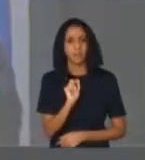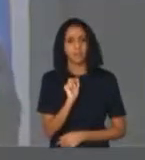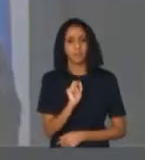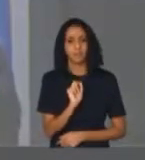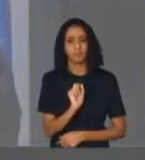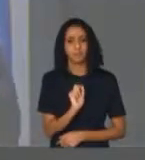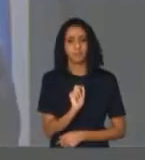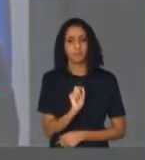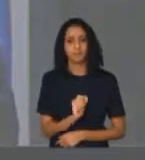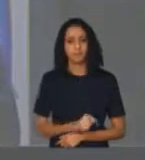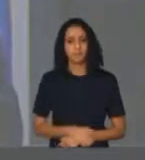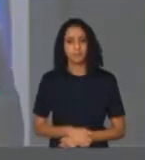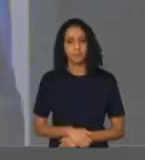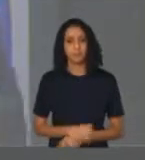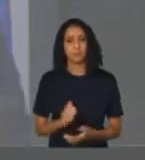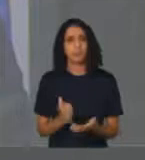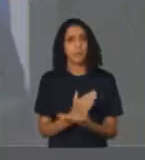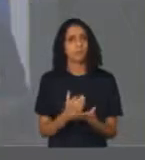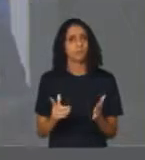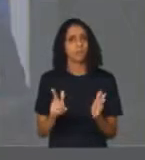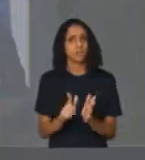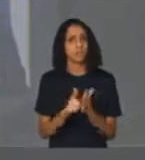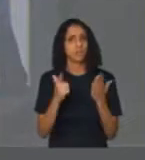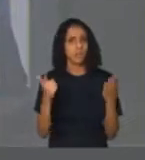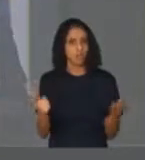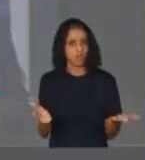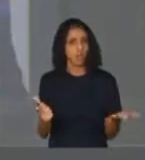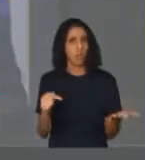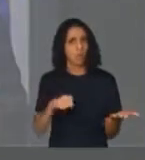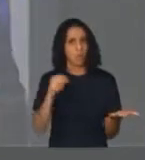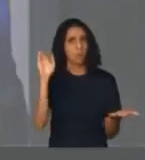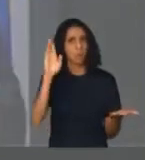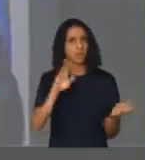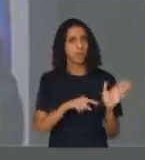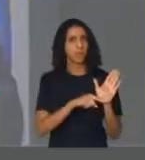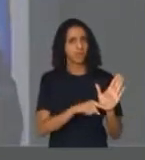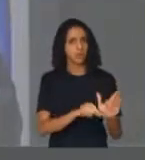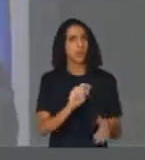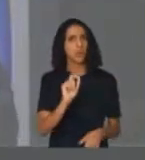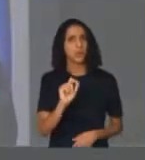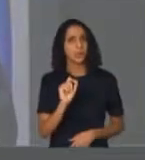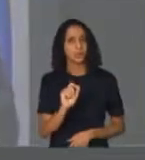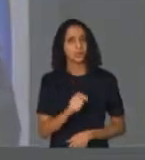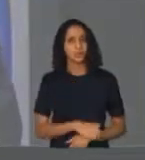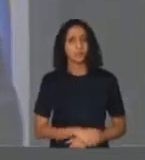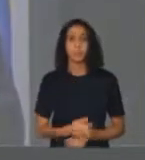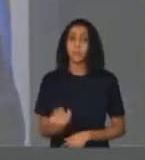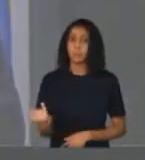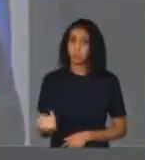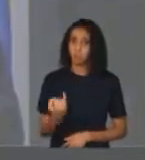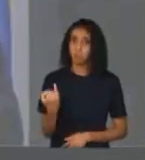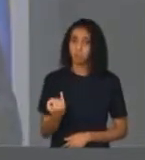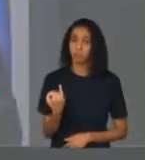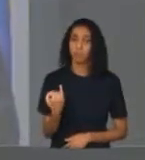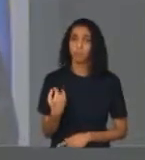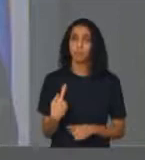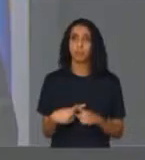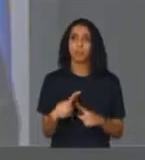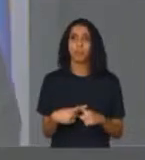sociedade que alguns jornais desse país têm feito. Importante contribuição de